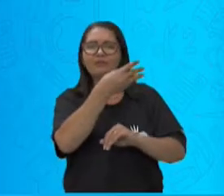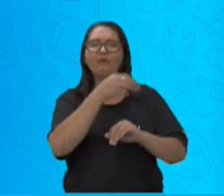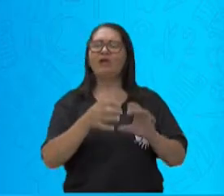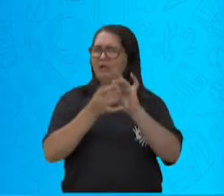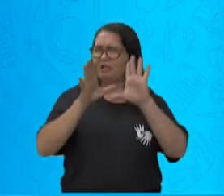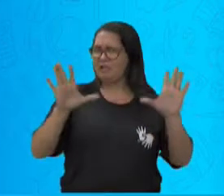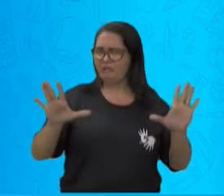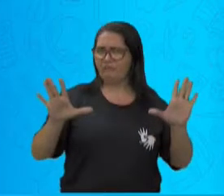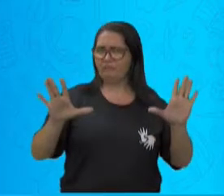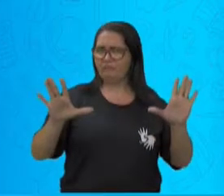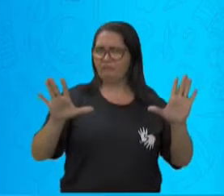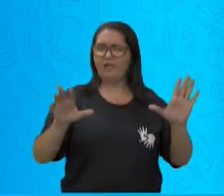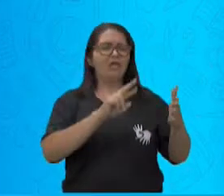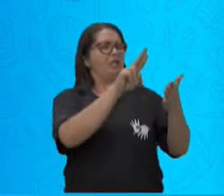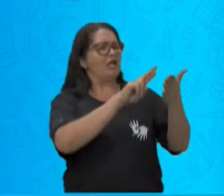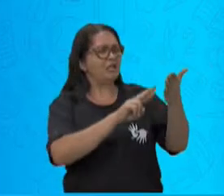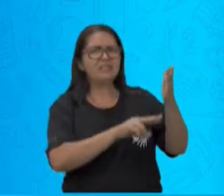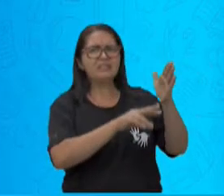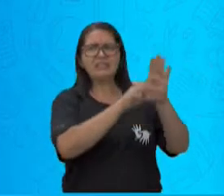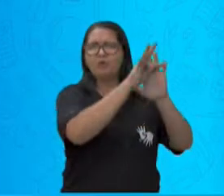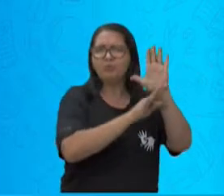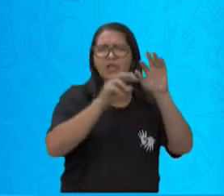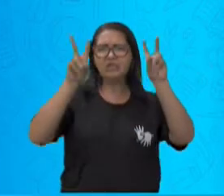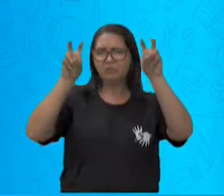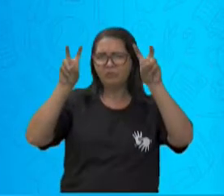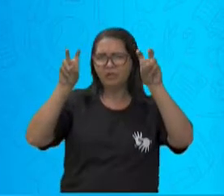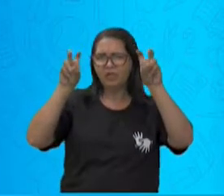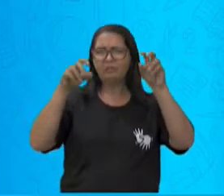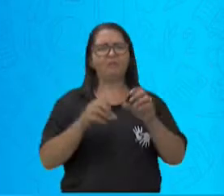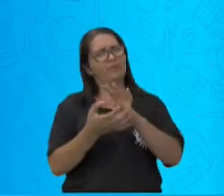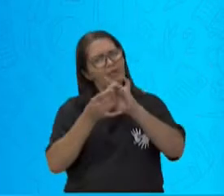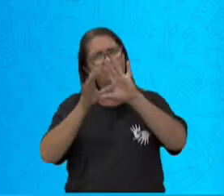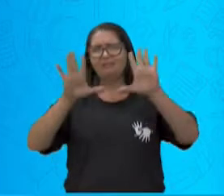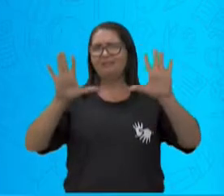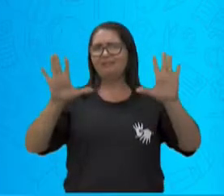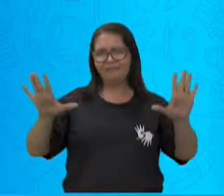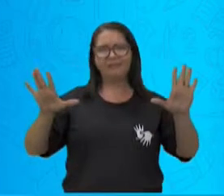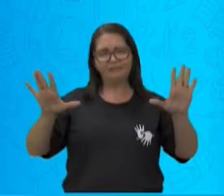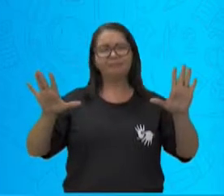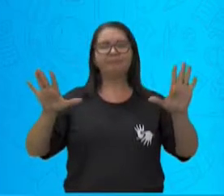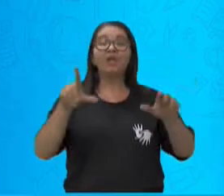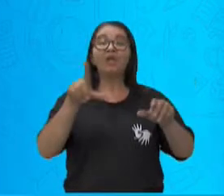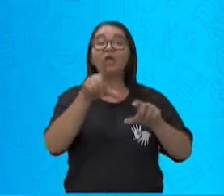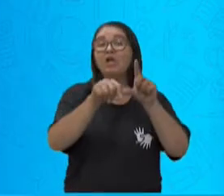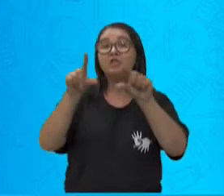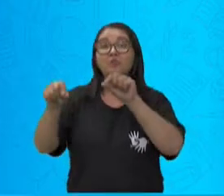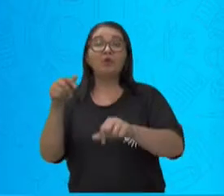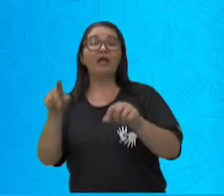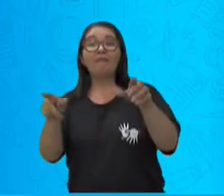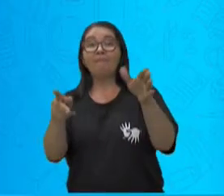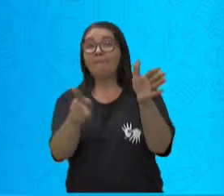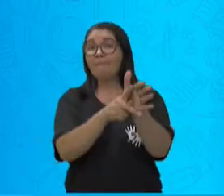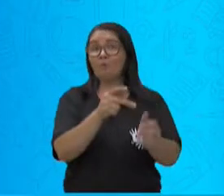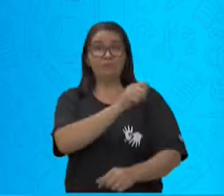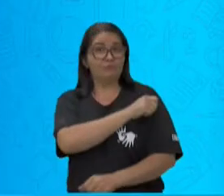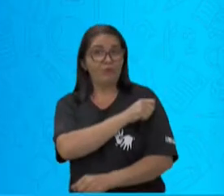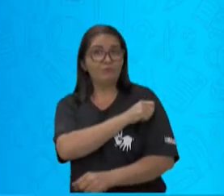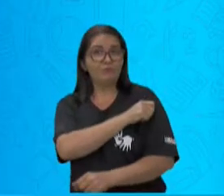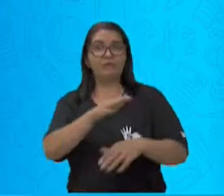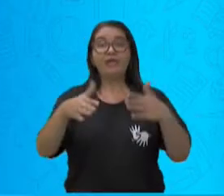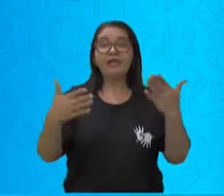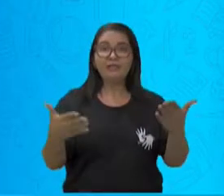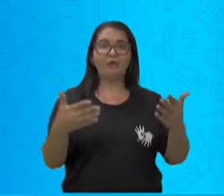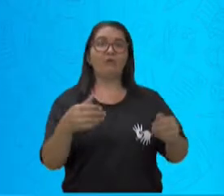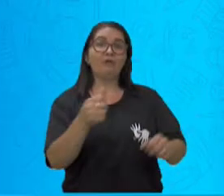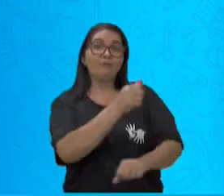livre. Artigo 4º. Alunos de 6º a 8º ano do ensino fundamental